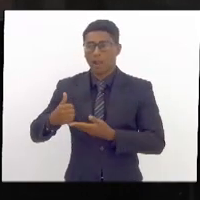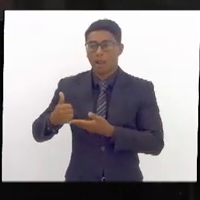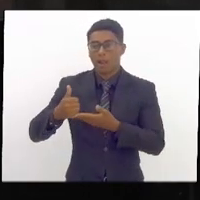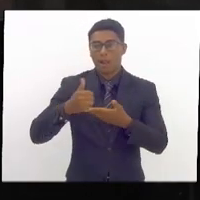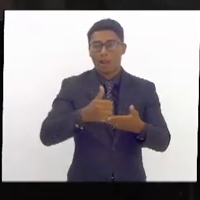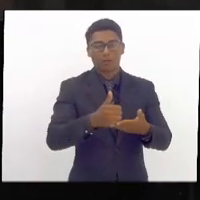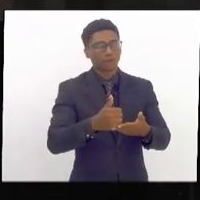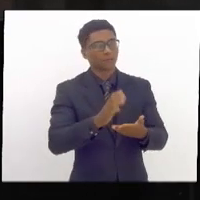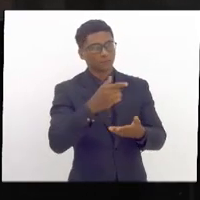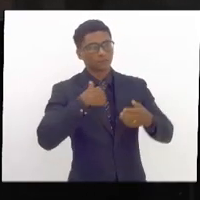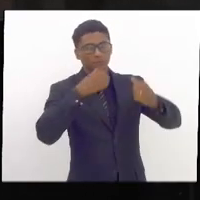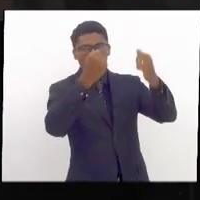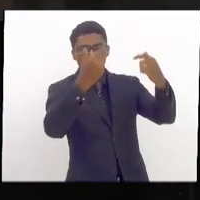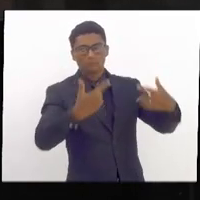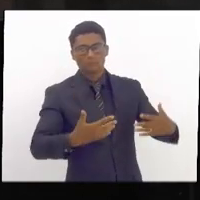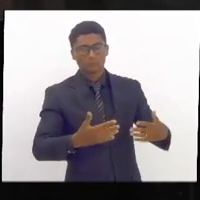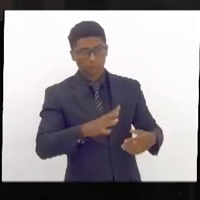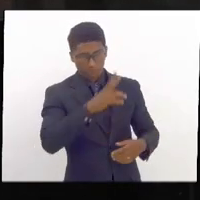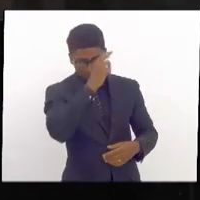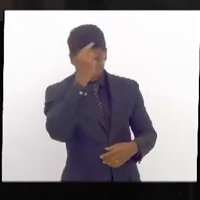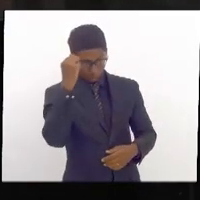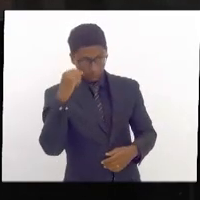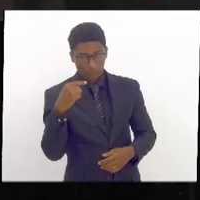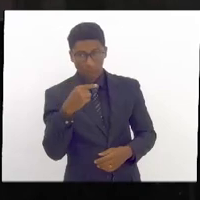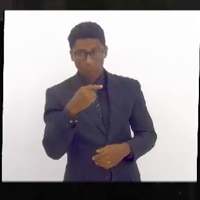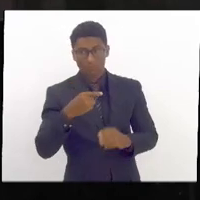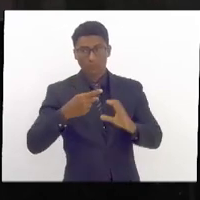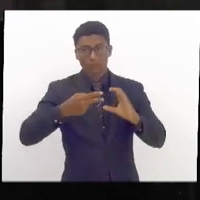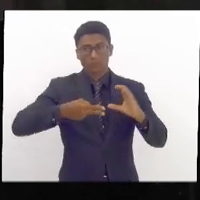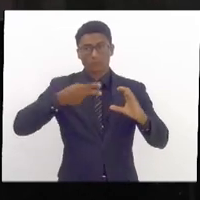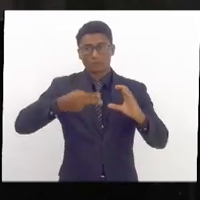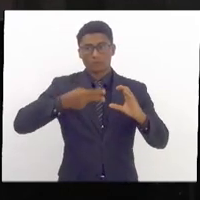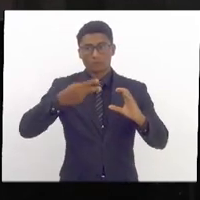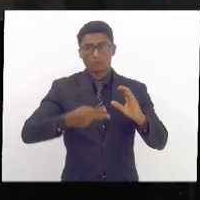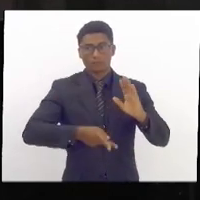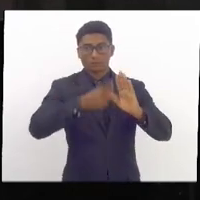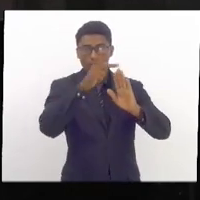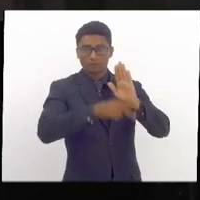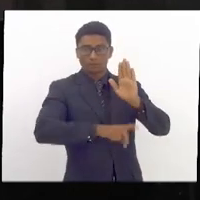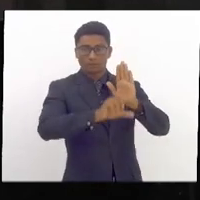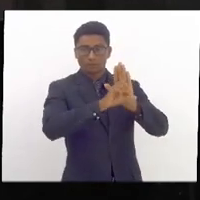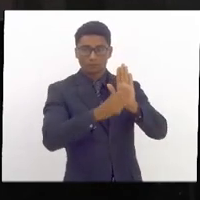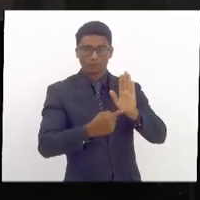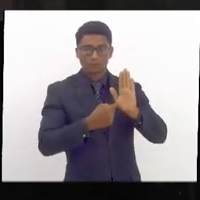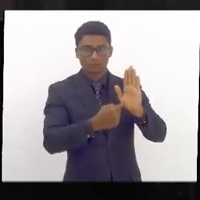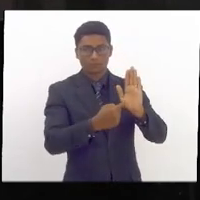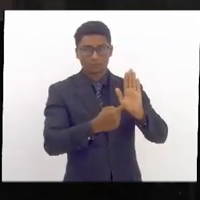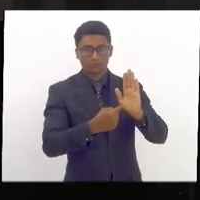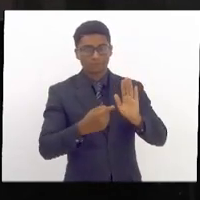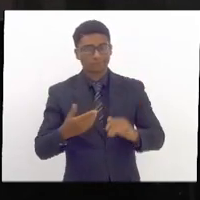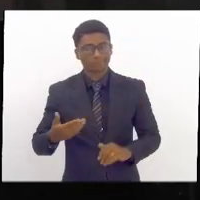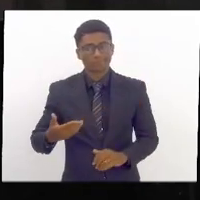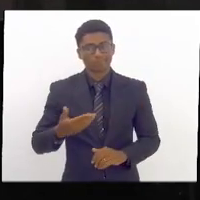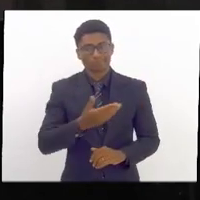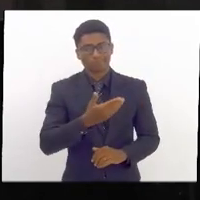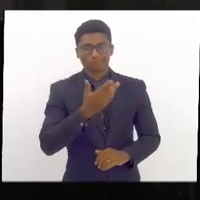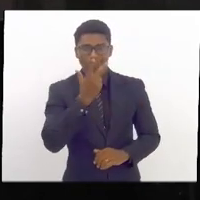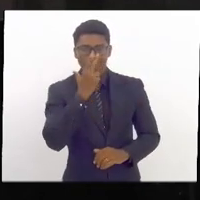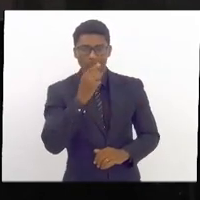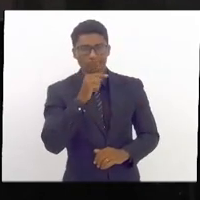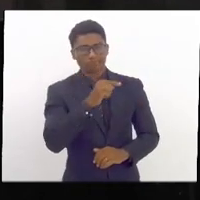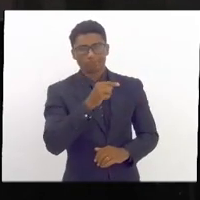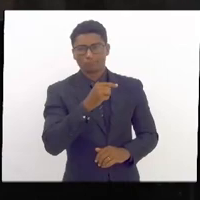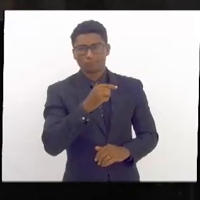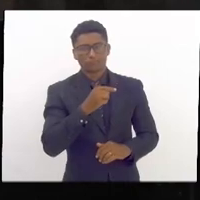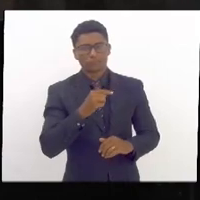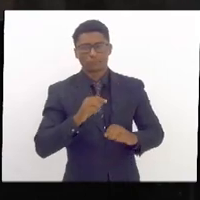o que acontece é o seguinte, aquela Câmara, inclusive com esse projeto, se desmoraliza cada vez mais